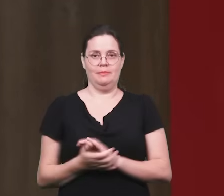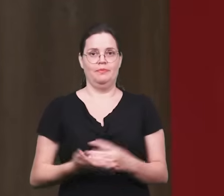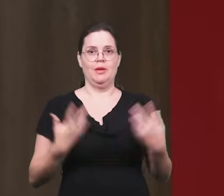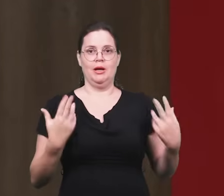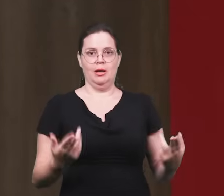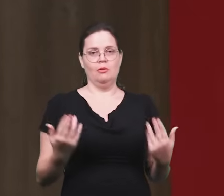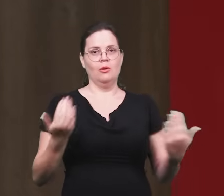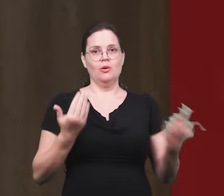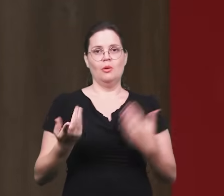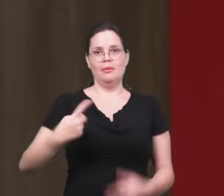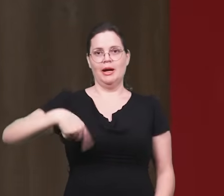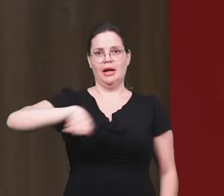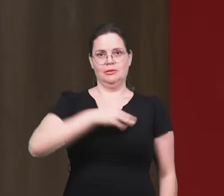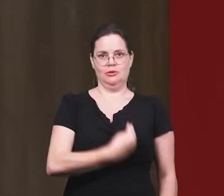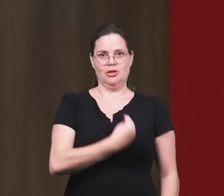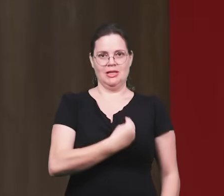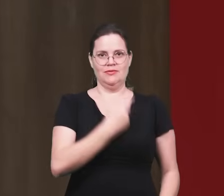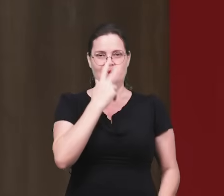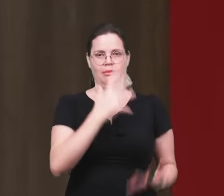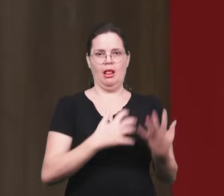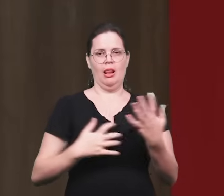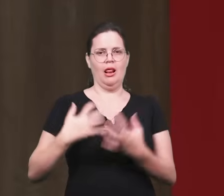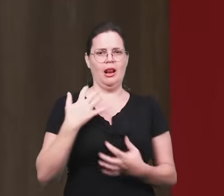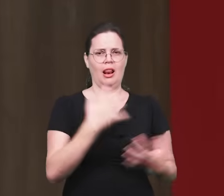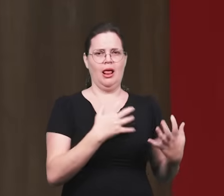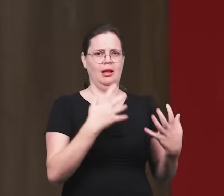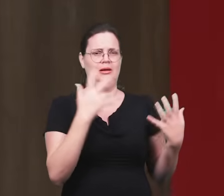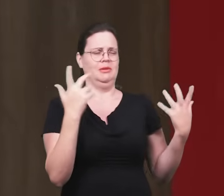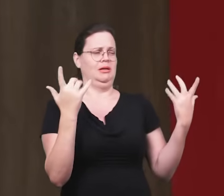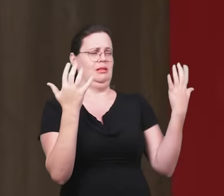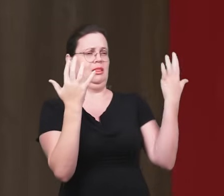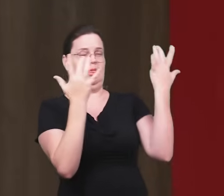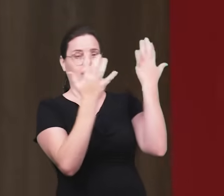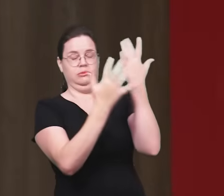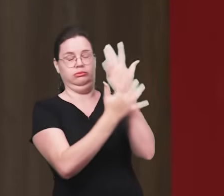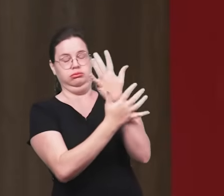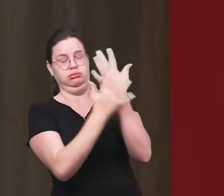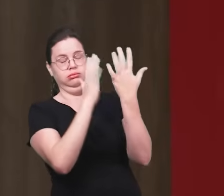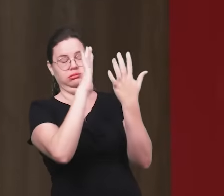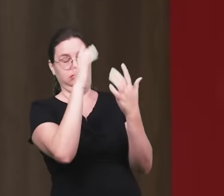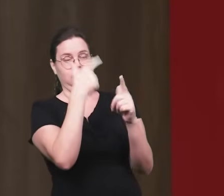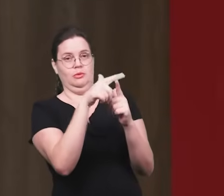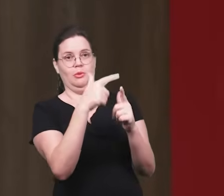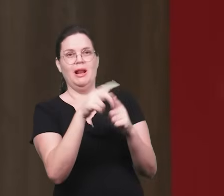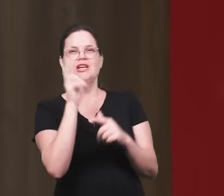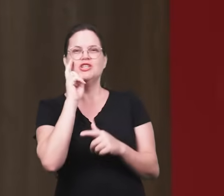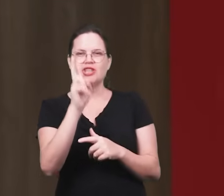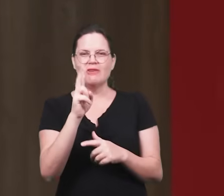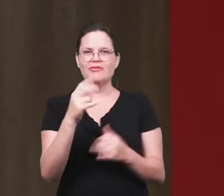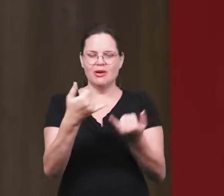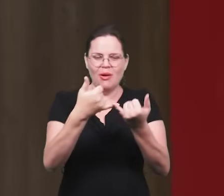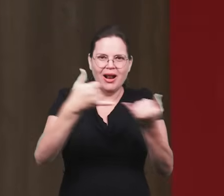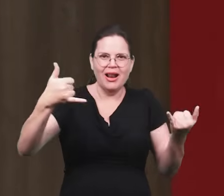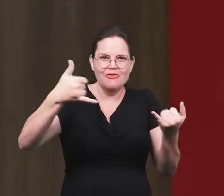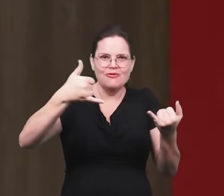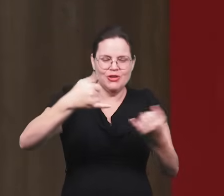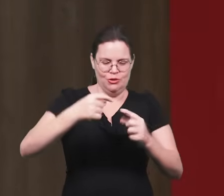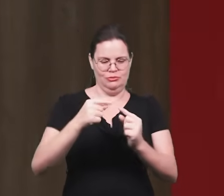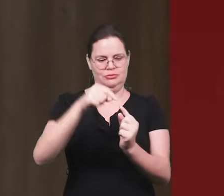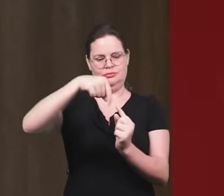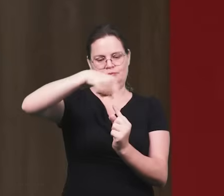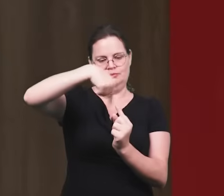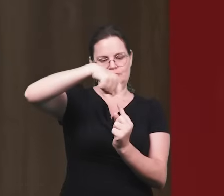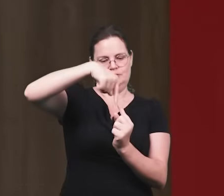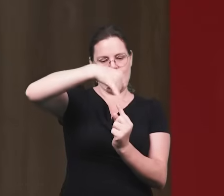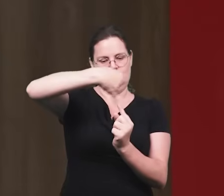Roca. Desembaralhar, desembaraçar fios. Se você já pegou um novelo de lã e embaraçou todo, vai